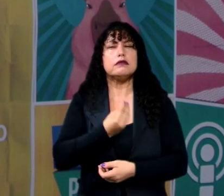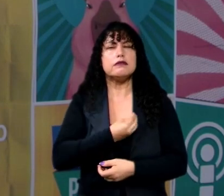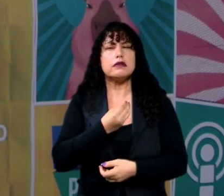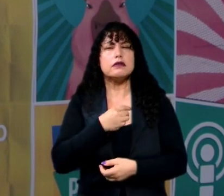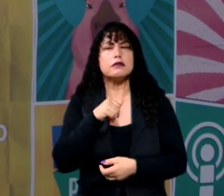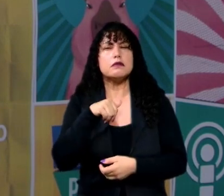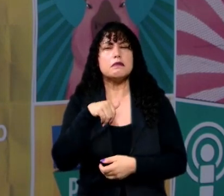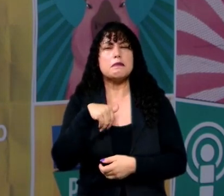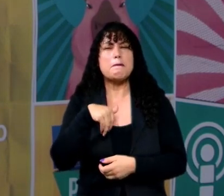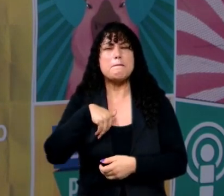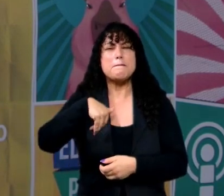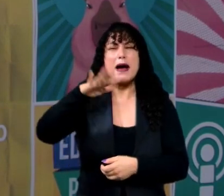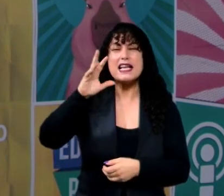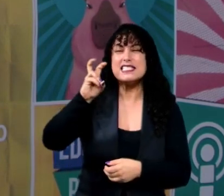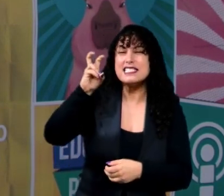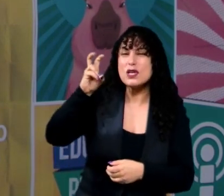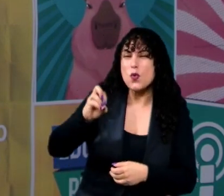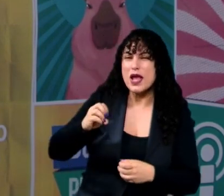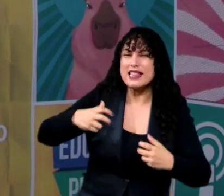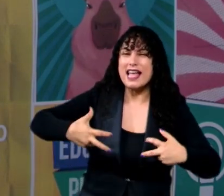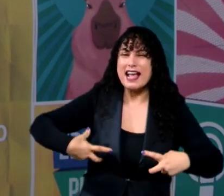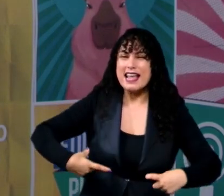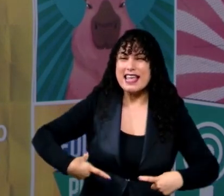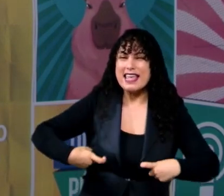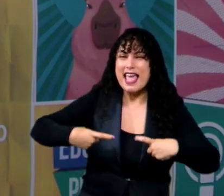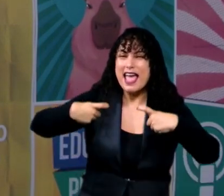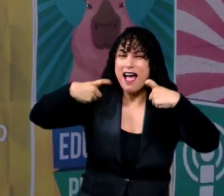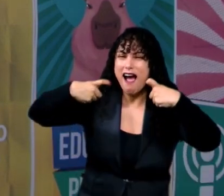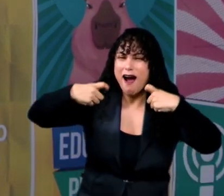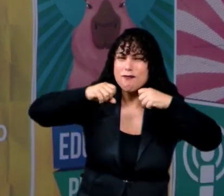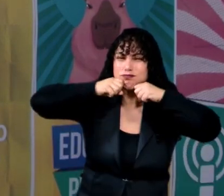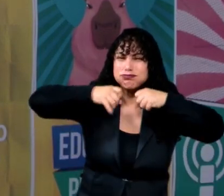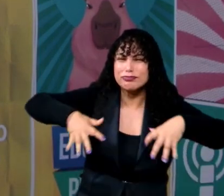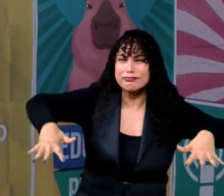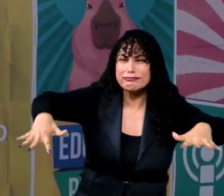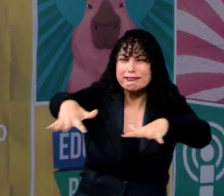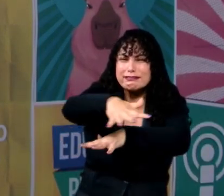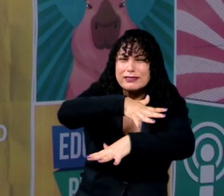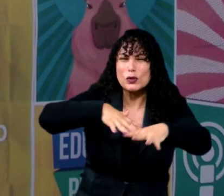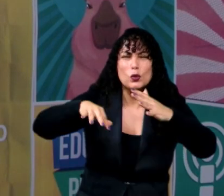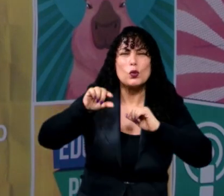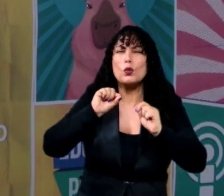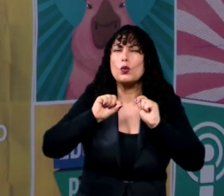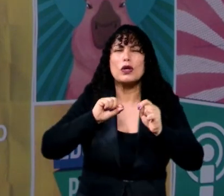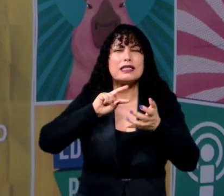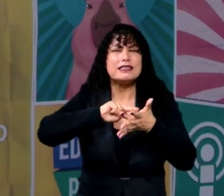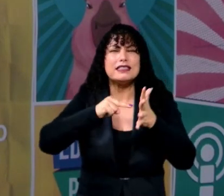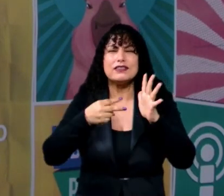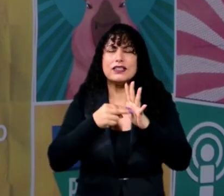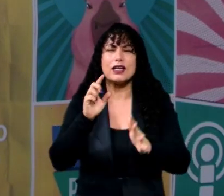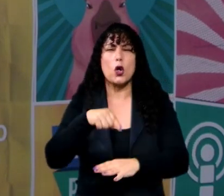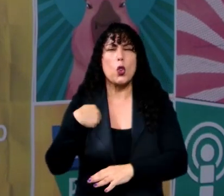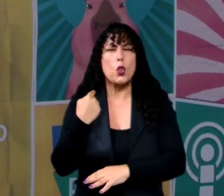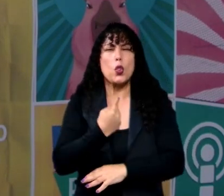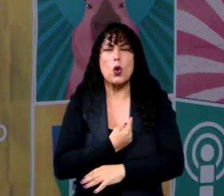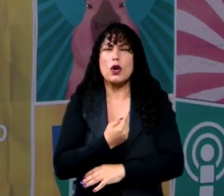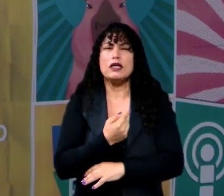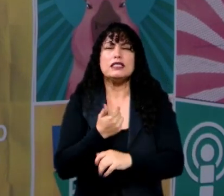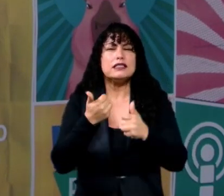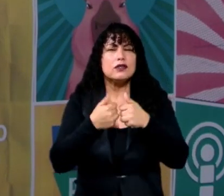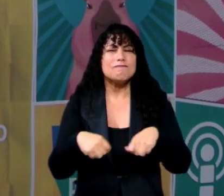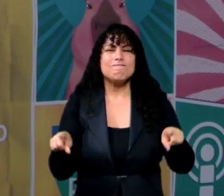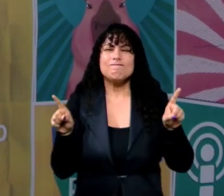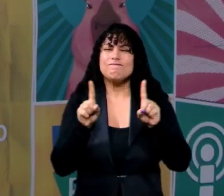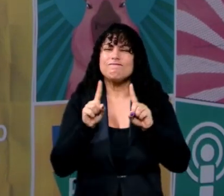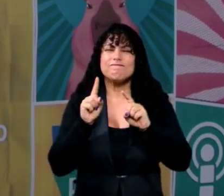de 50 guerras. O que isso significa? Nós não estamos